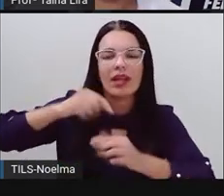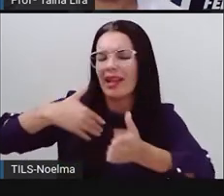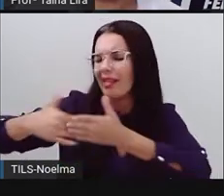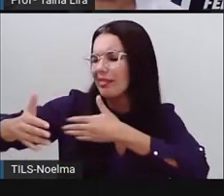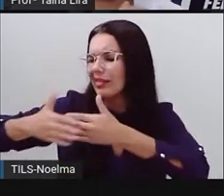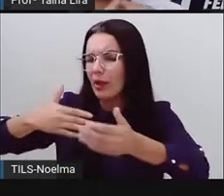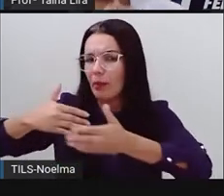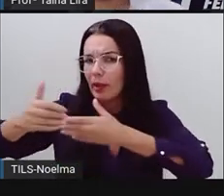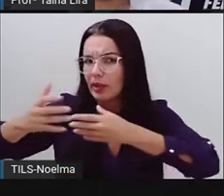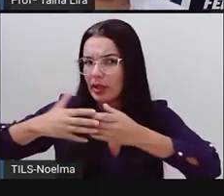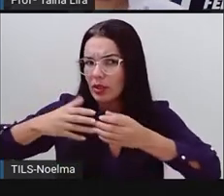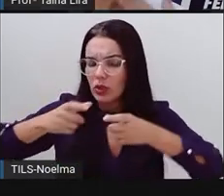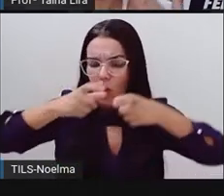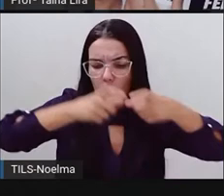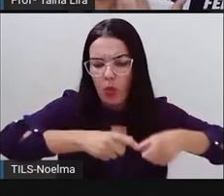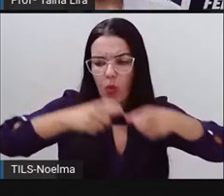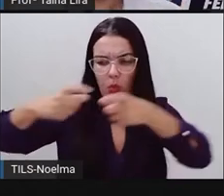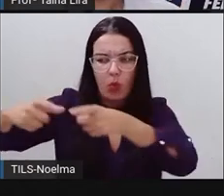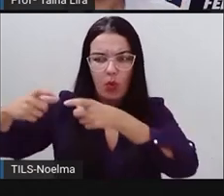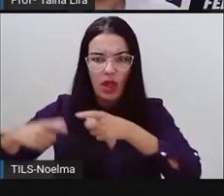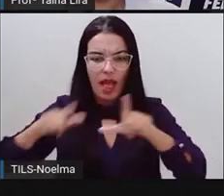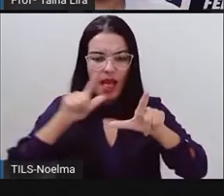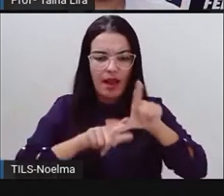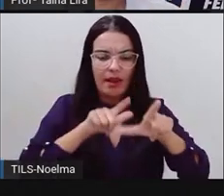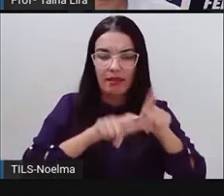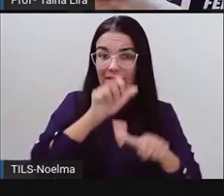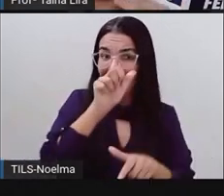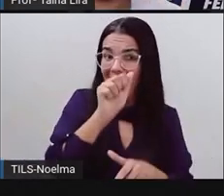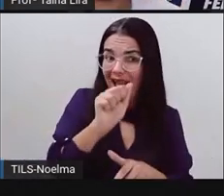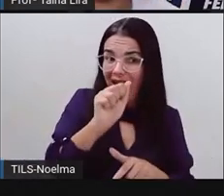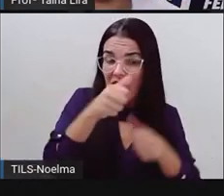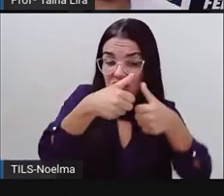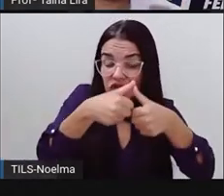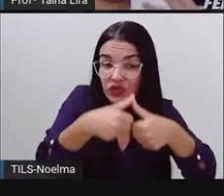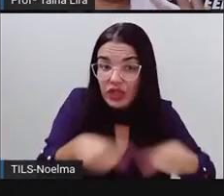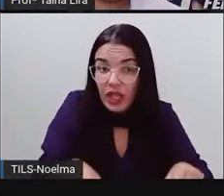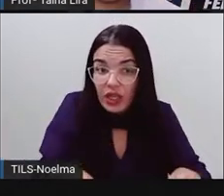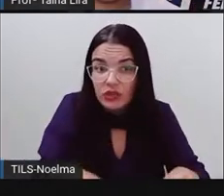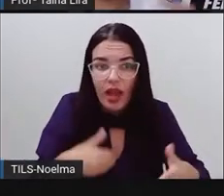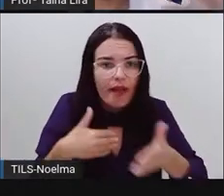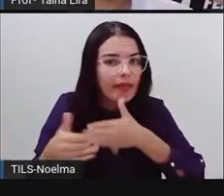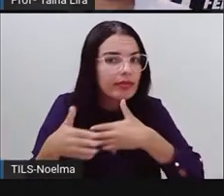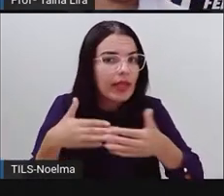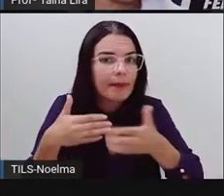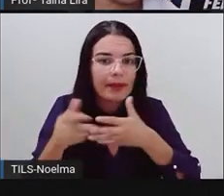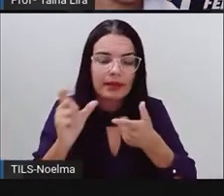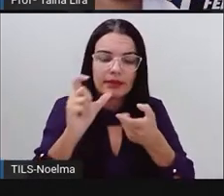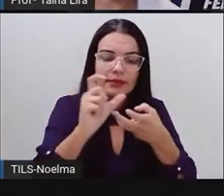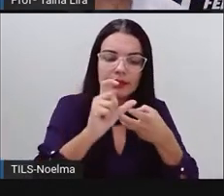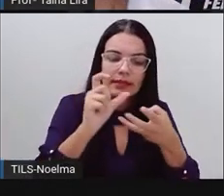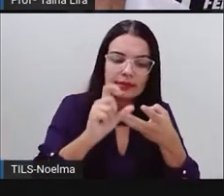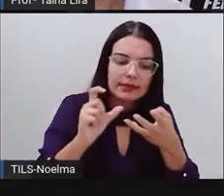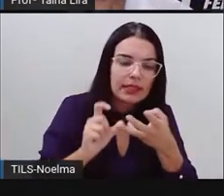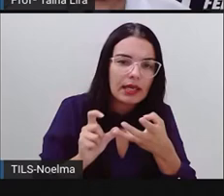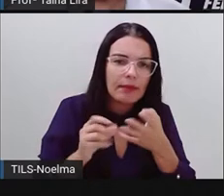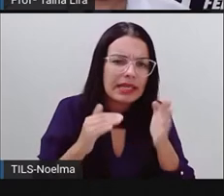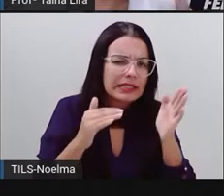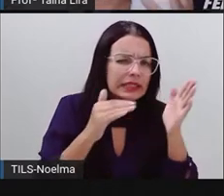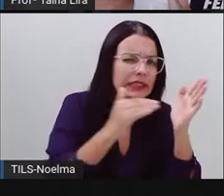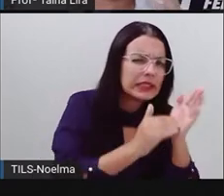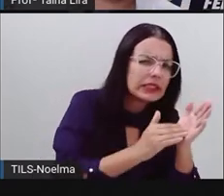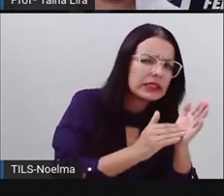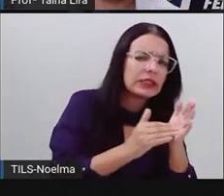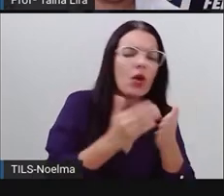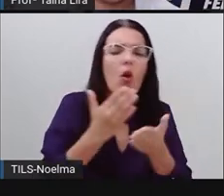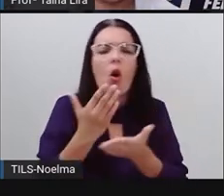independente da posição que a letra A tiver na palavra independente das sílabas e lá no início você no